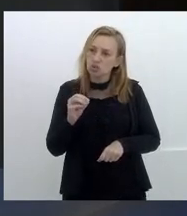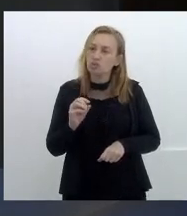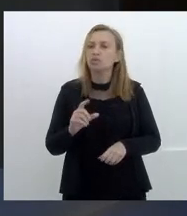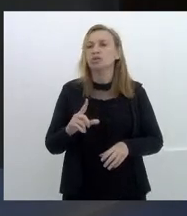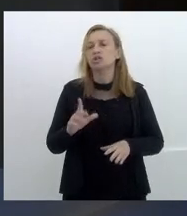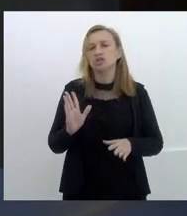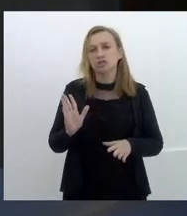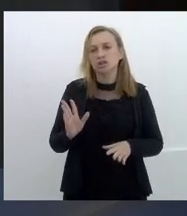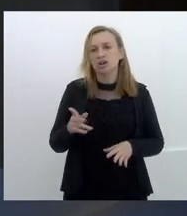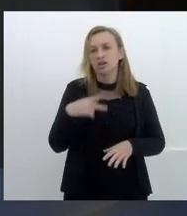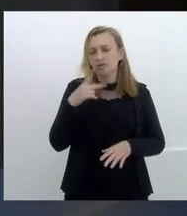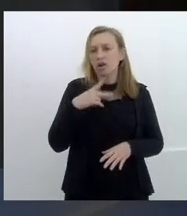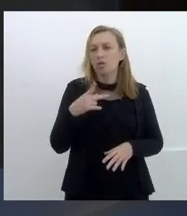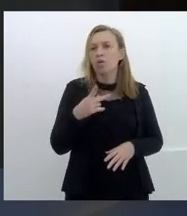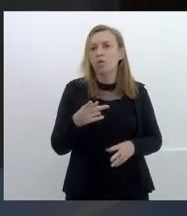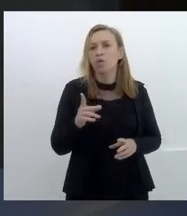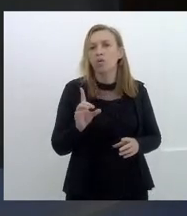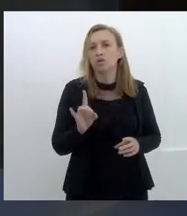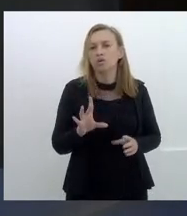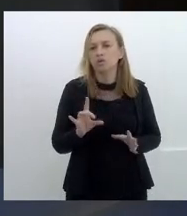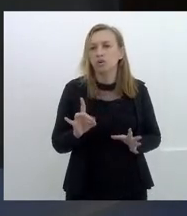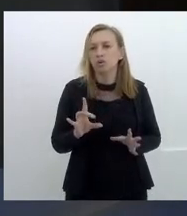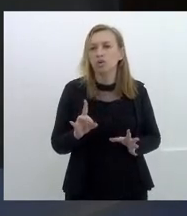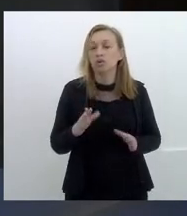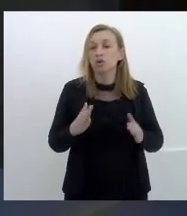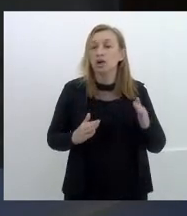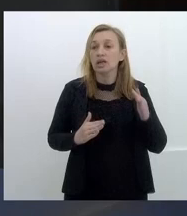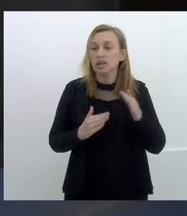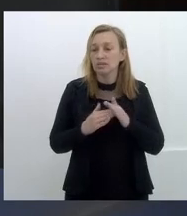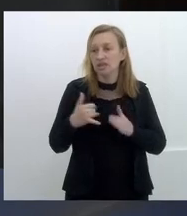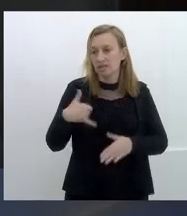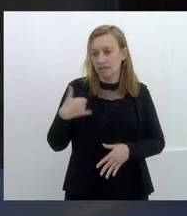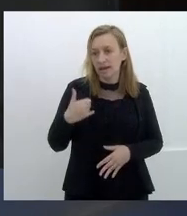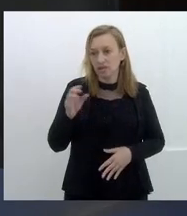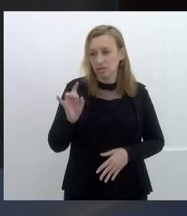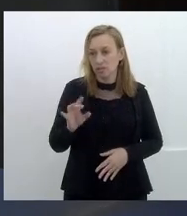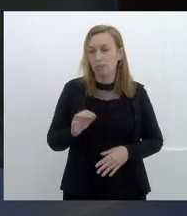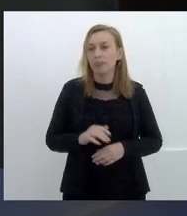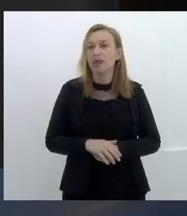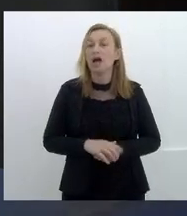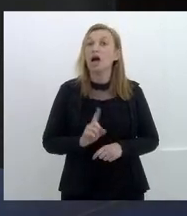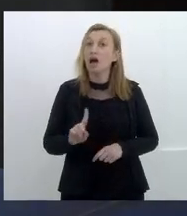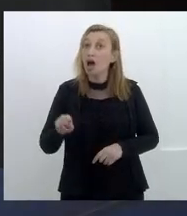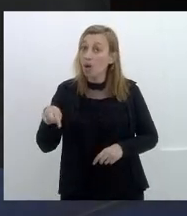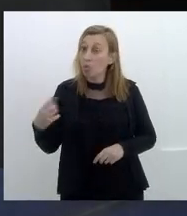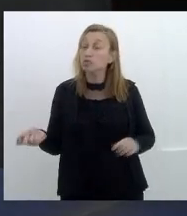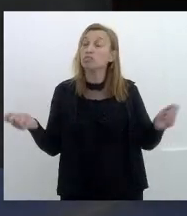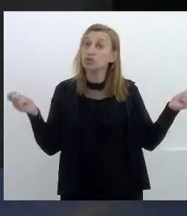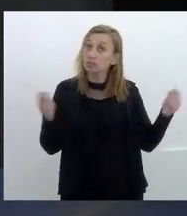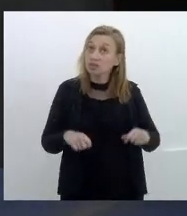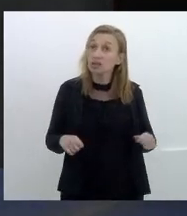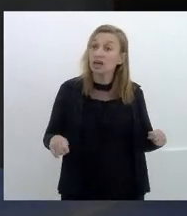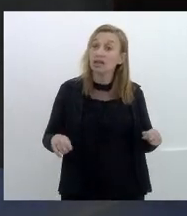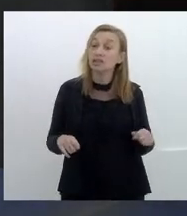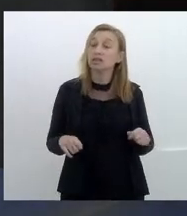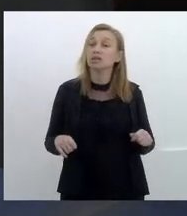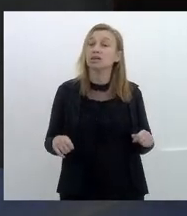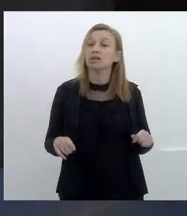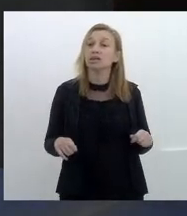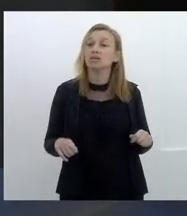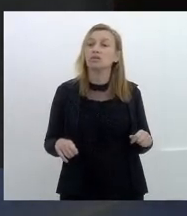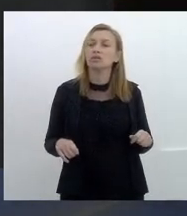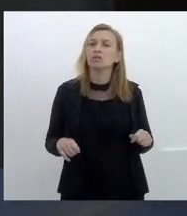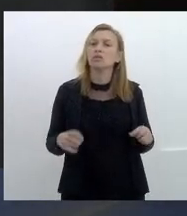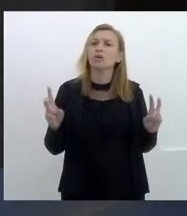gente tratou apenas da questão do limite mínimo de idade a outra possibilidade seria